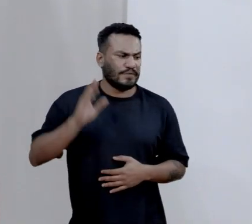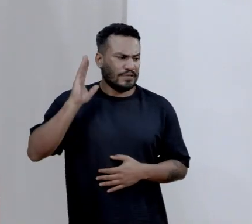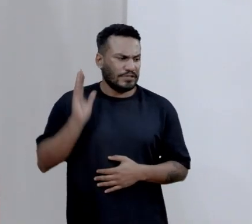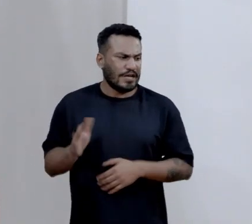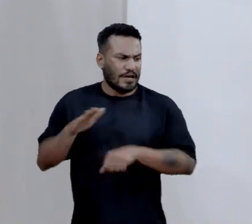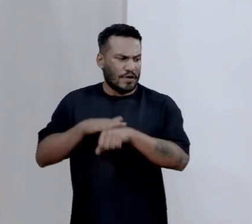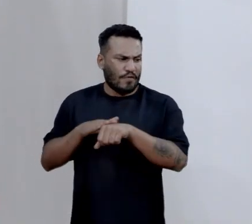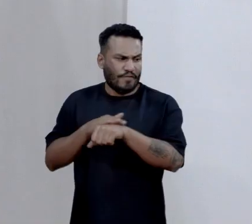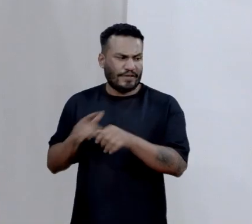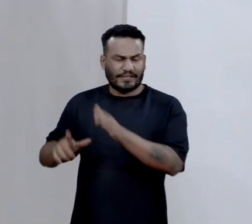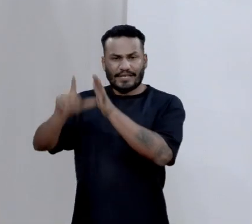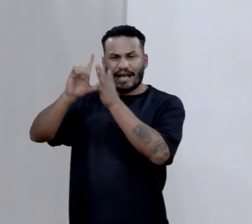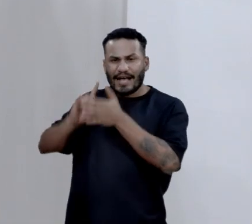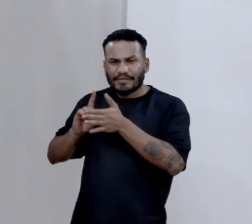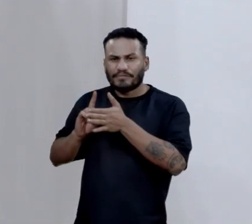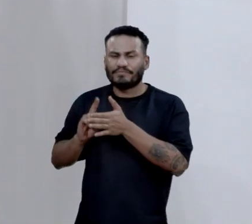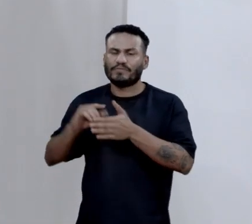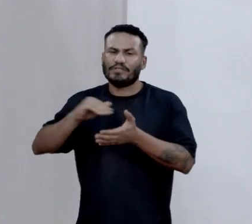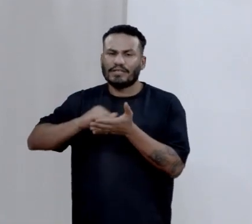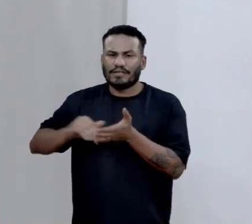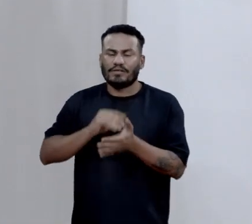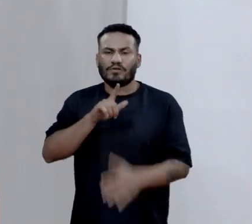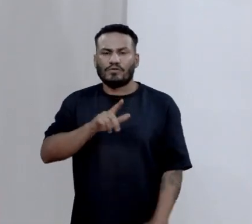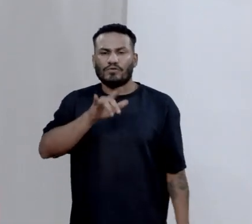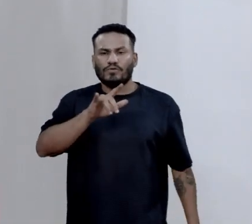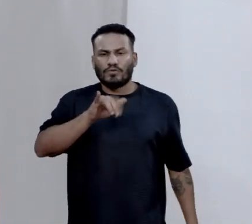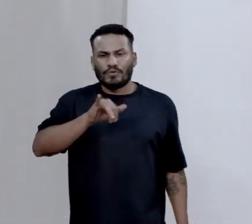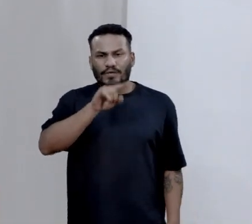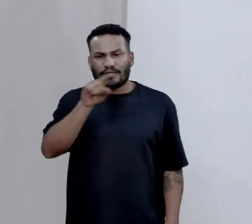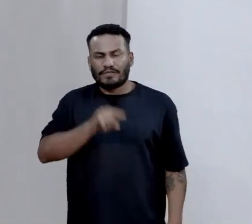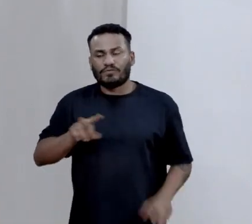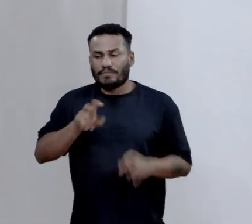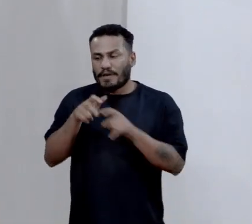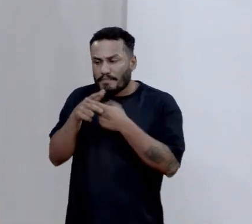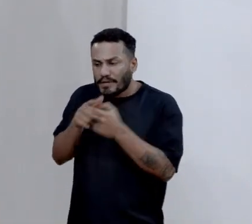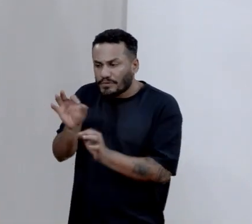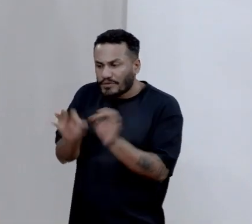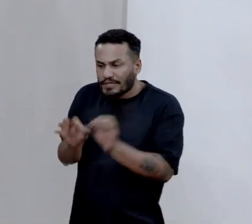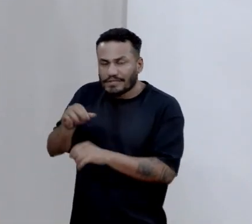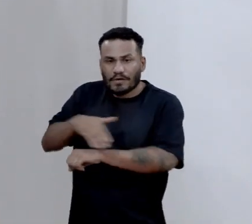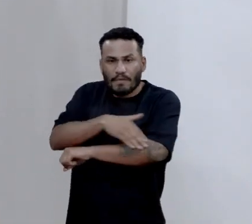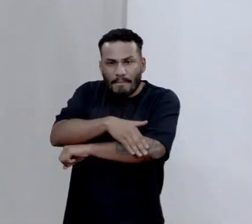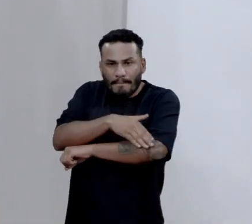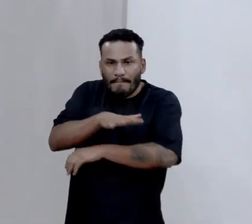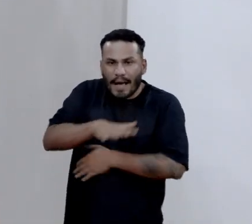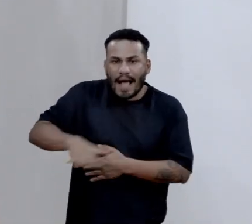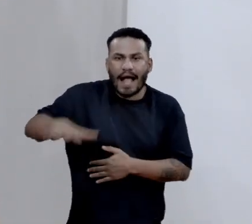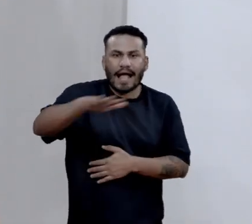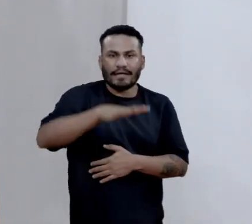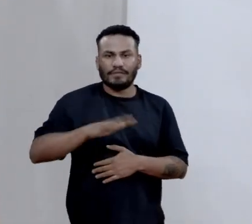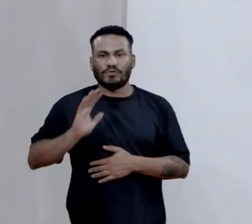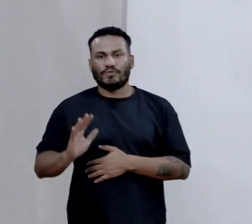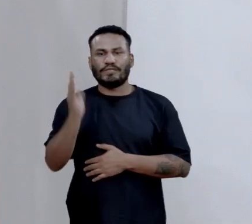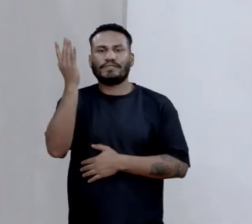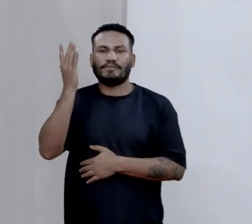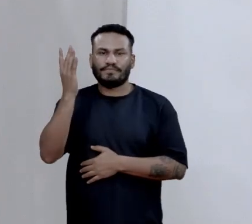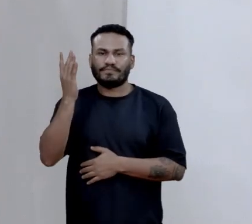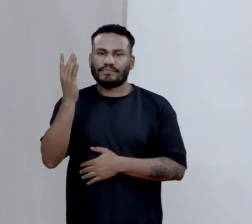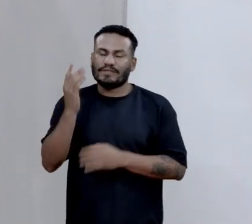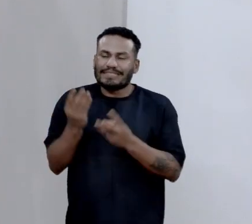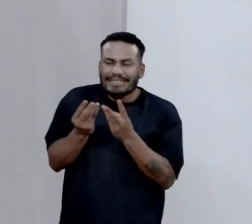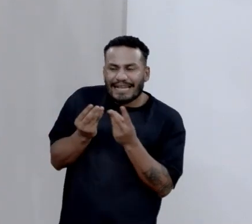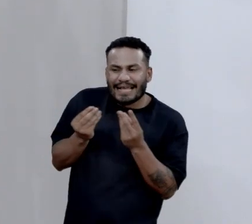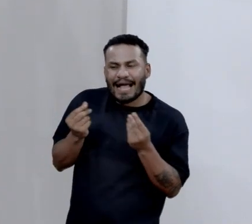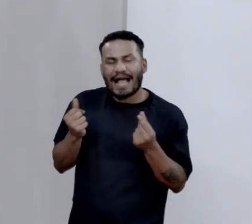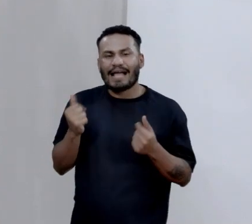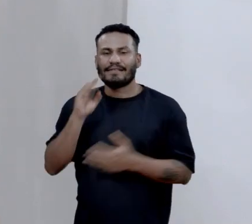havia conversado com o secretário Ulisses a respeito da manutenção do parque, né, uma situação delicada,